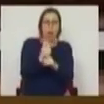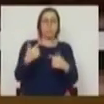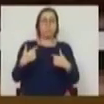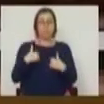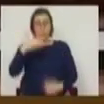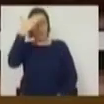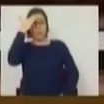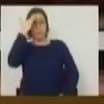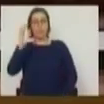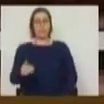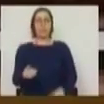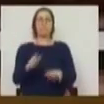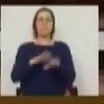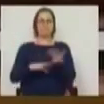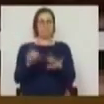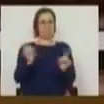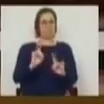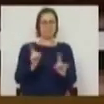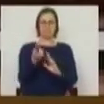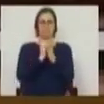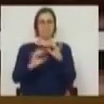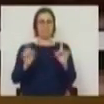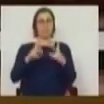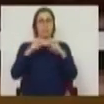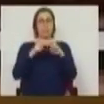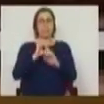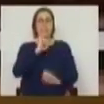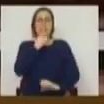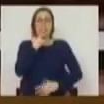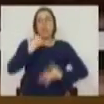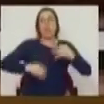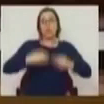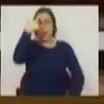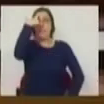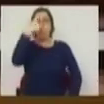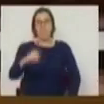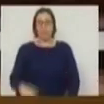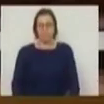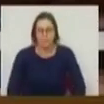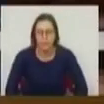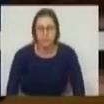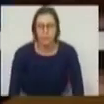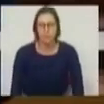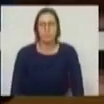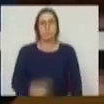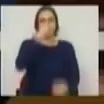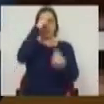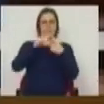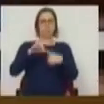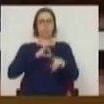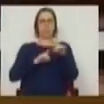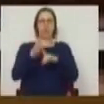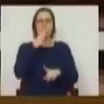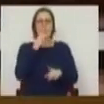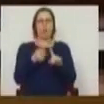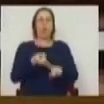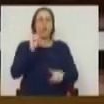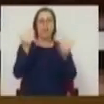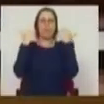nós prevíamos que não seria enviada por problemas de segredo de justiça. O objetivo, senhores deputados, não